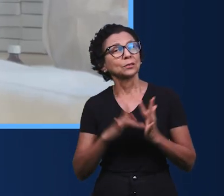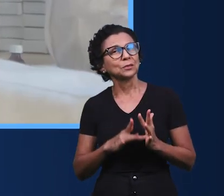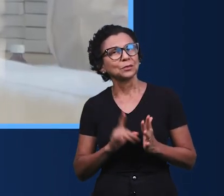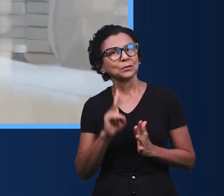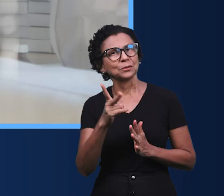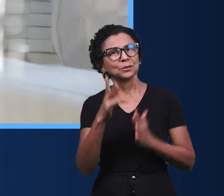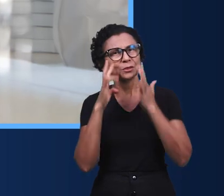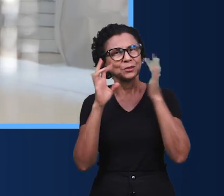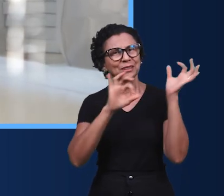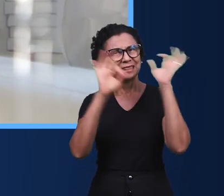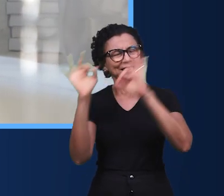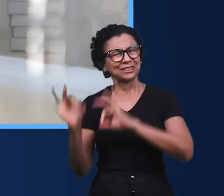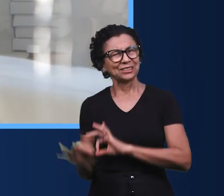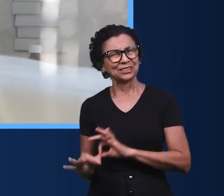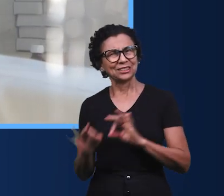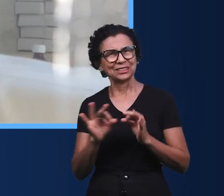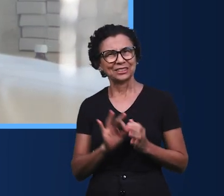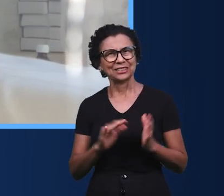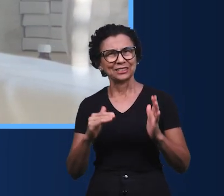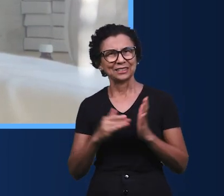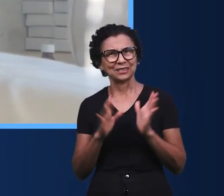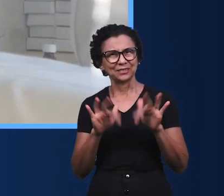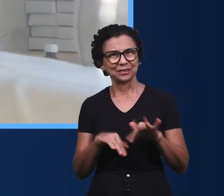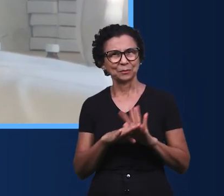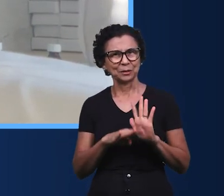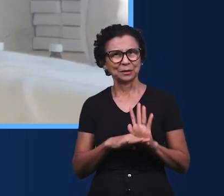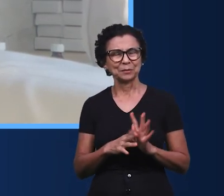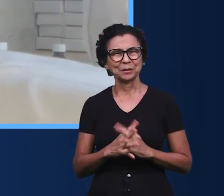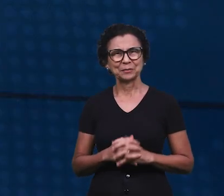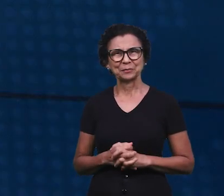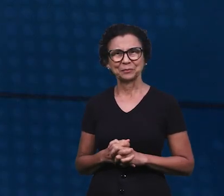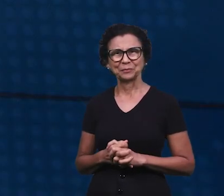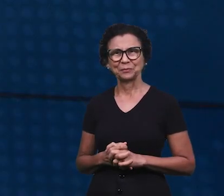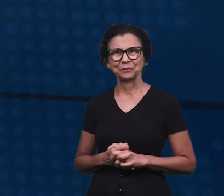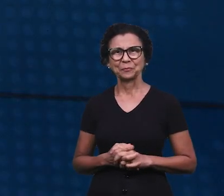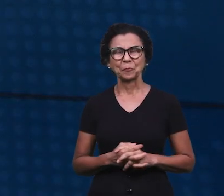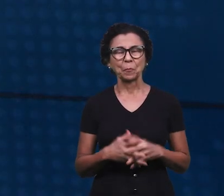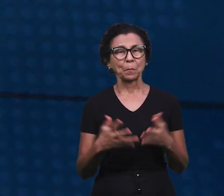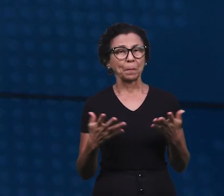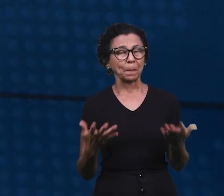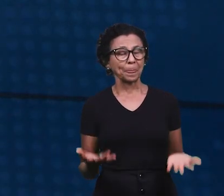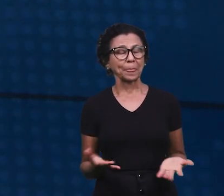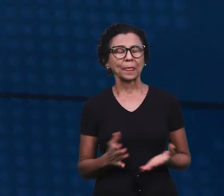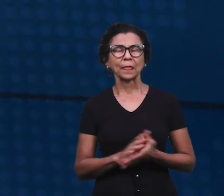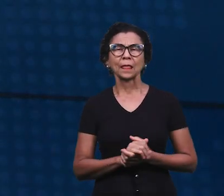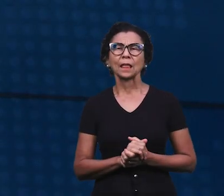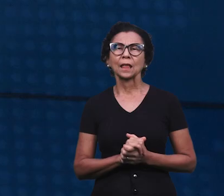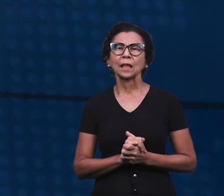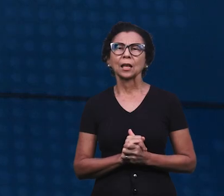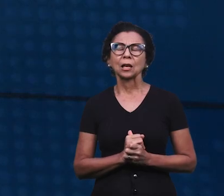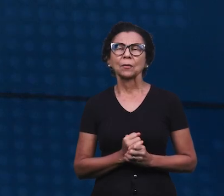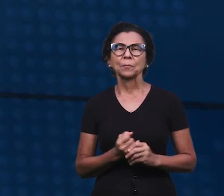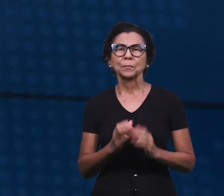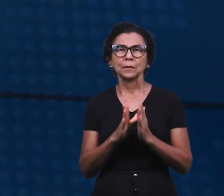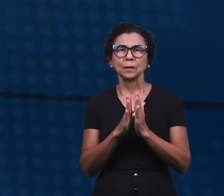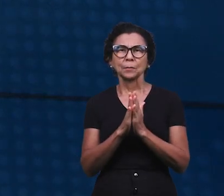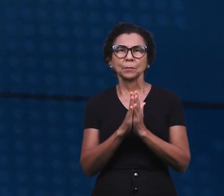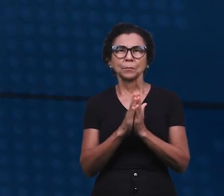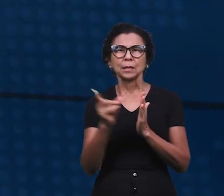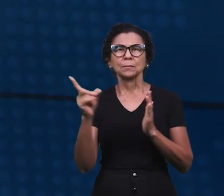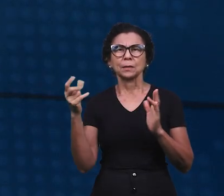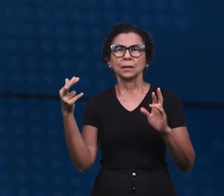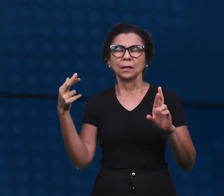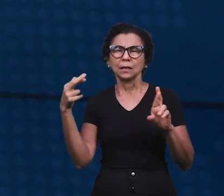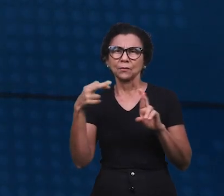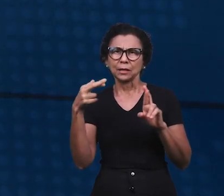Fique conosco e compreenda tudo até o final do programa. Para nos ajudar a conhecer as referências bíblicas a essa